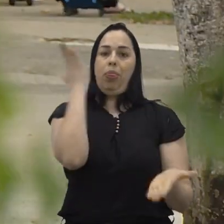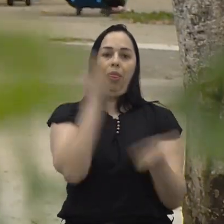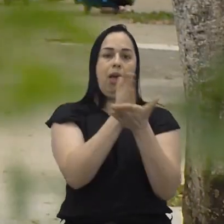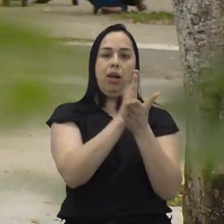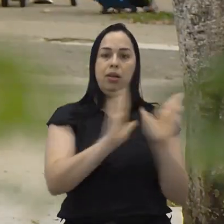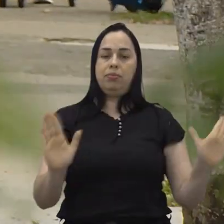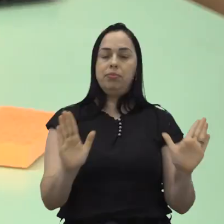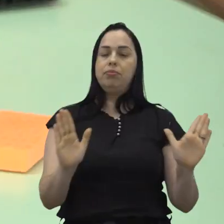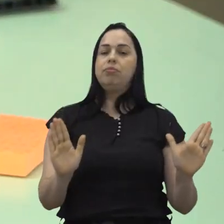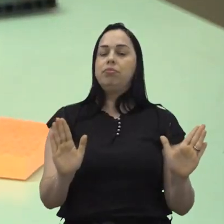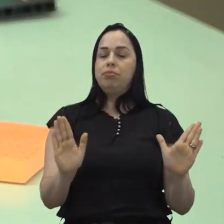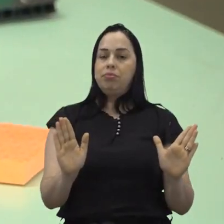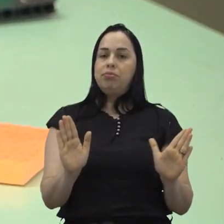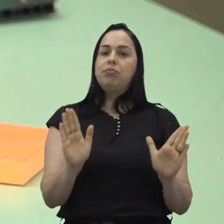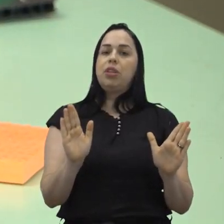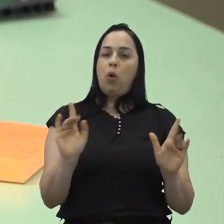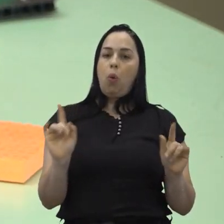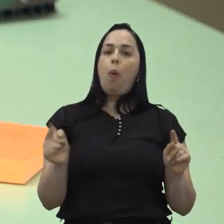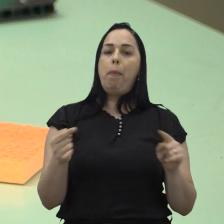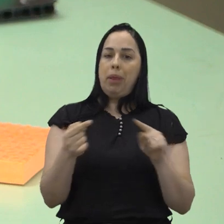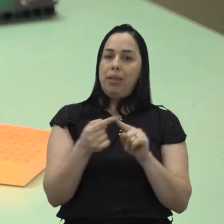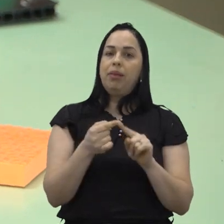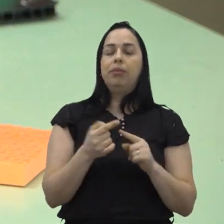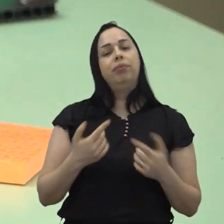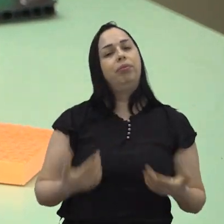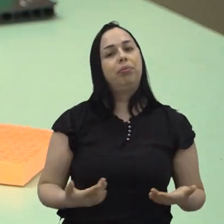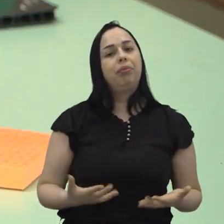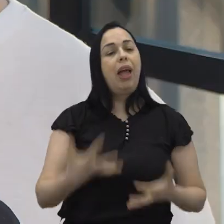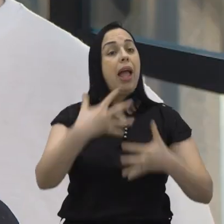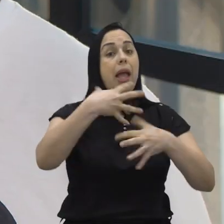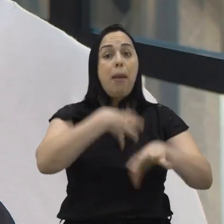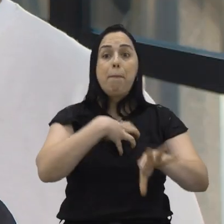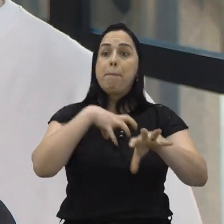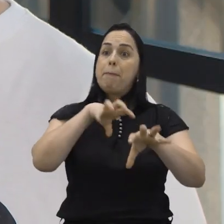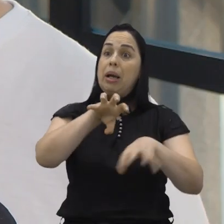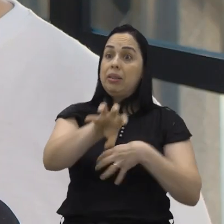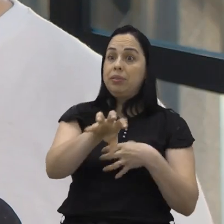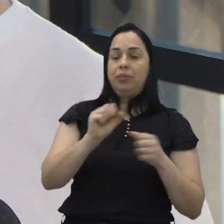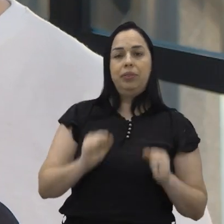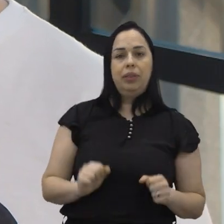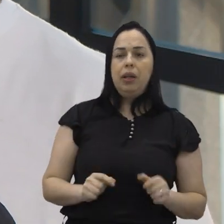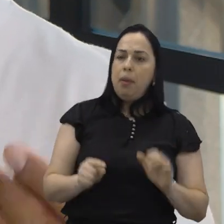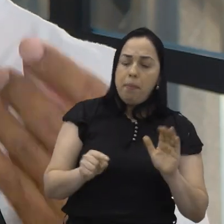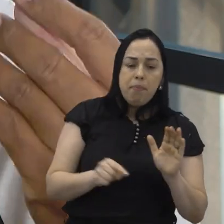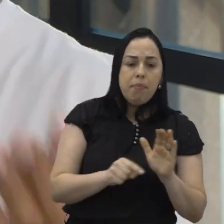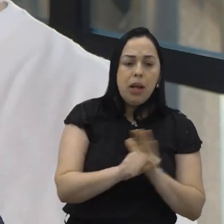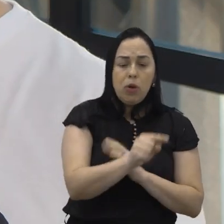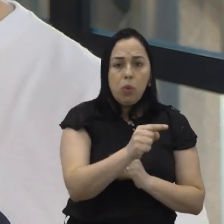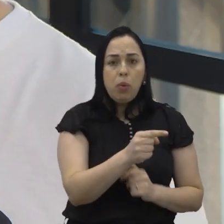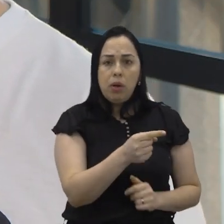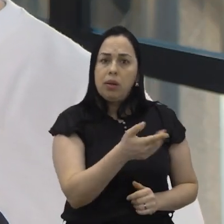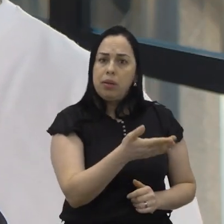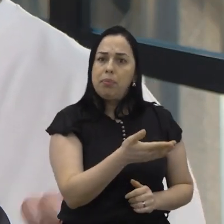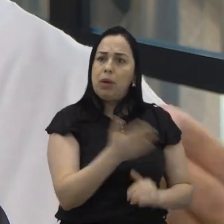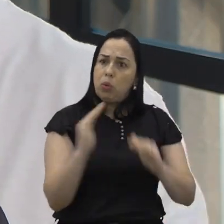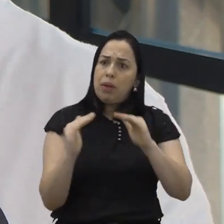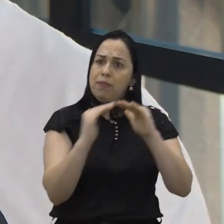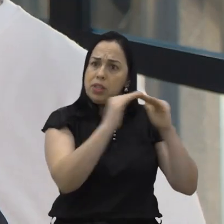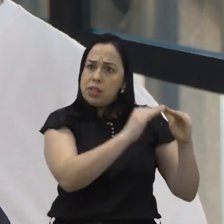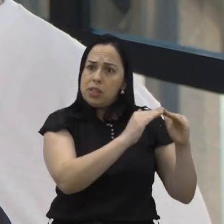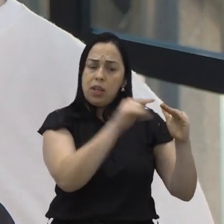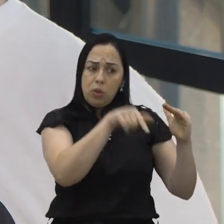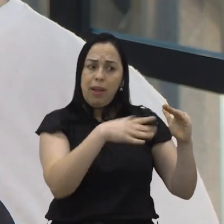do preconceito são grandes aliados nessa luta. Uma empatia. Pergunte para essa